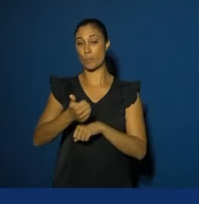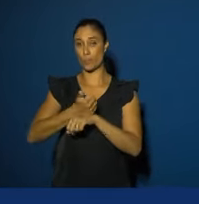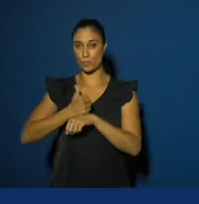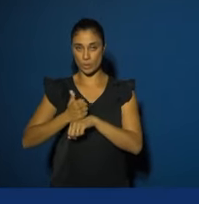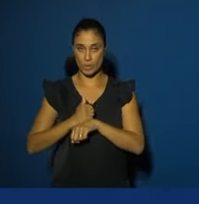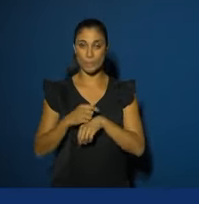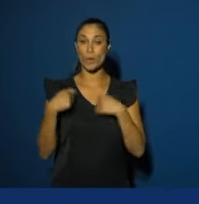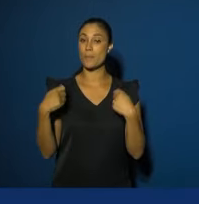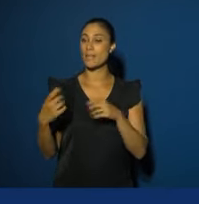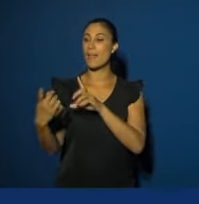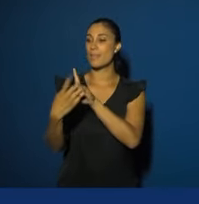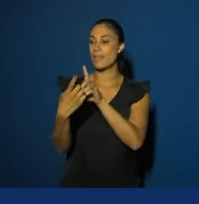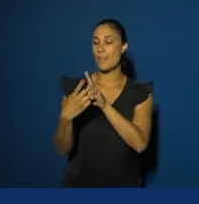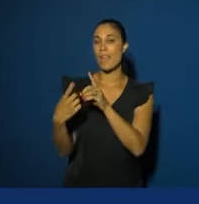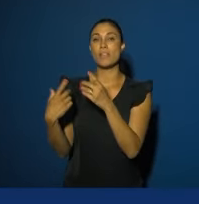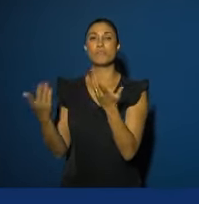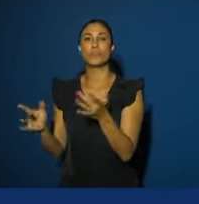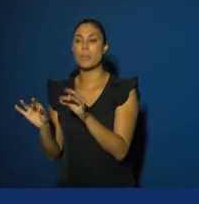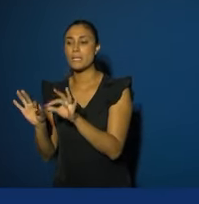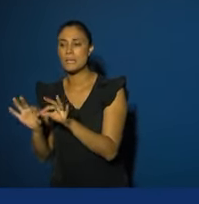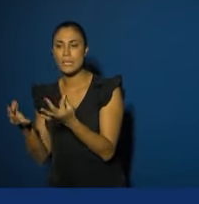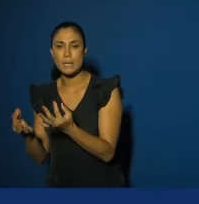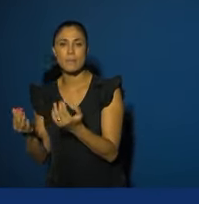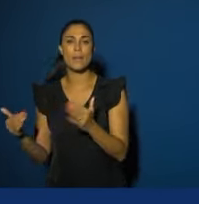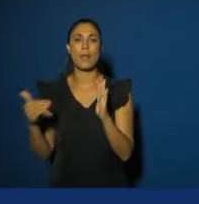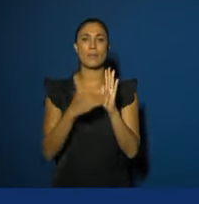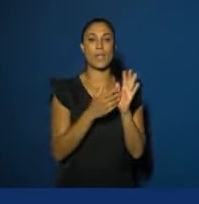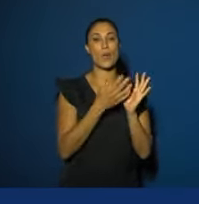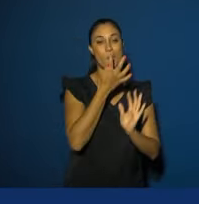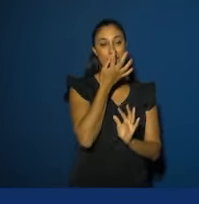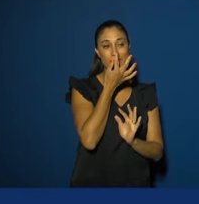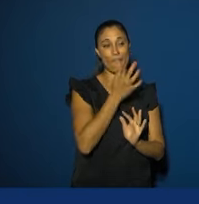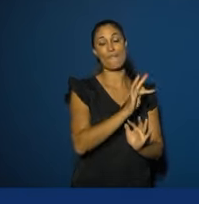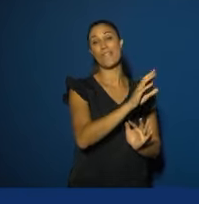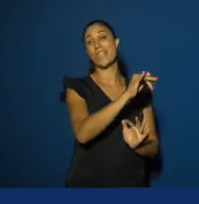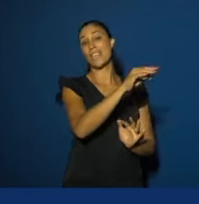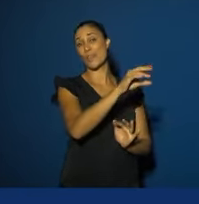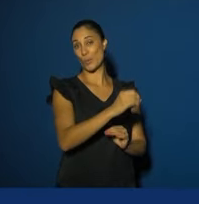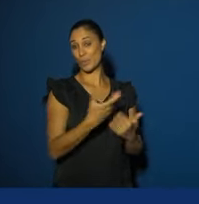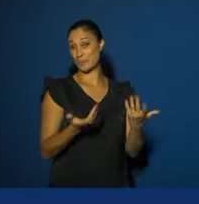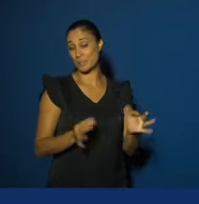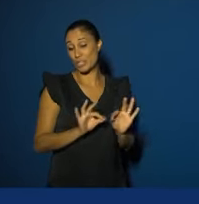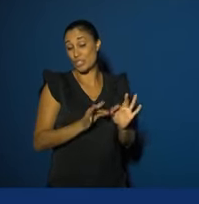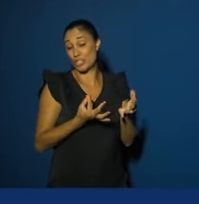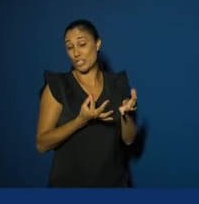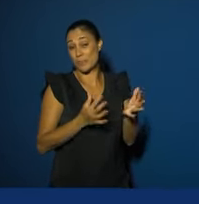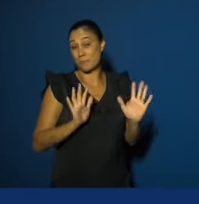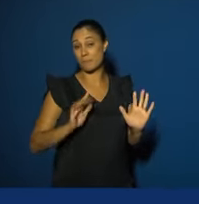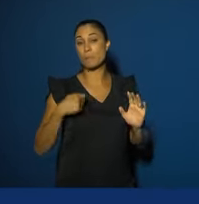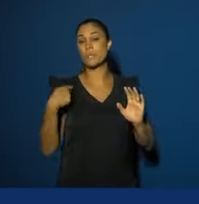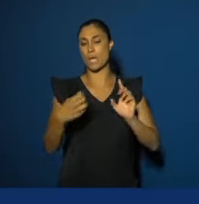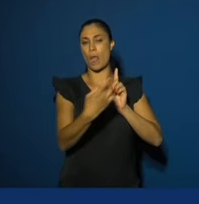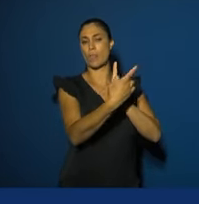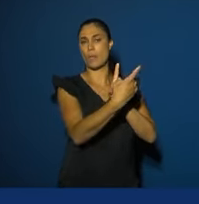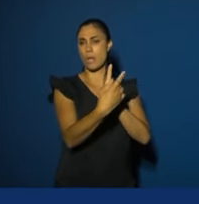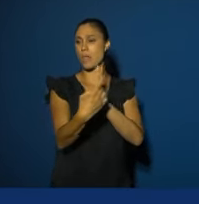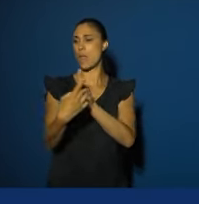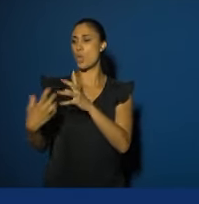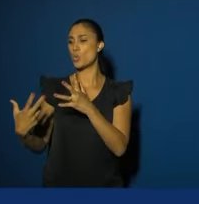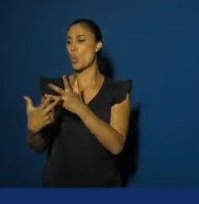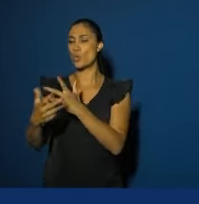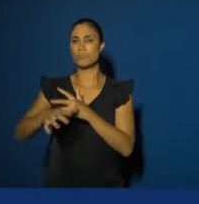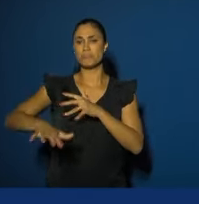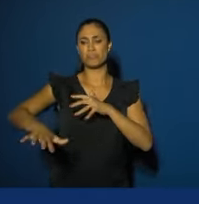que atender do Popular ao ao ao Fino como você falou é Então temos que atender todo mundo no Brasil em